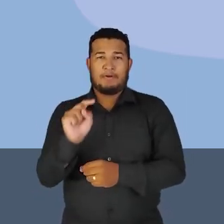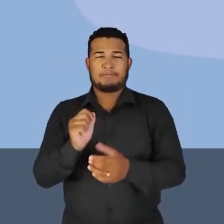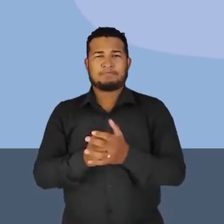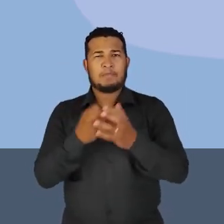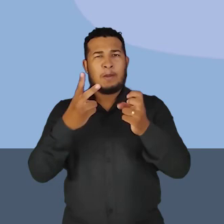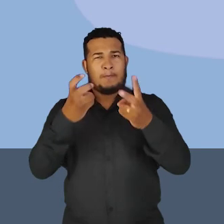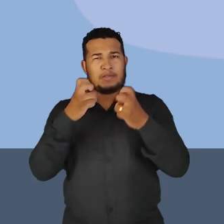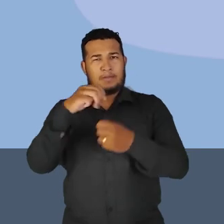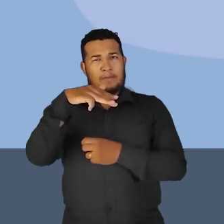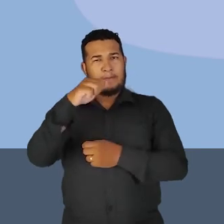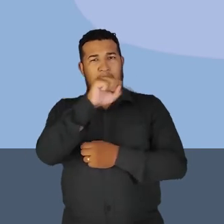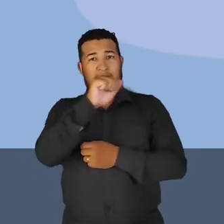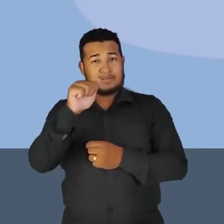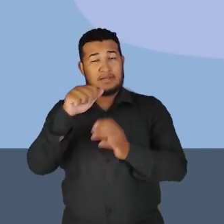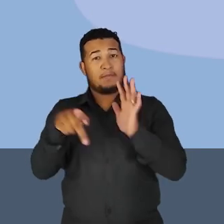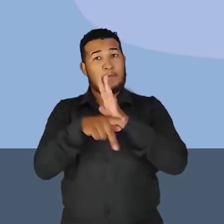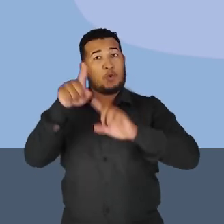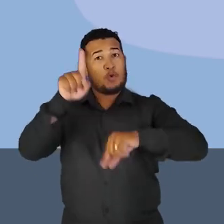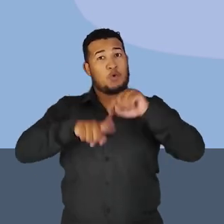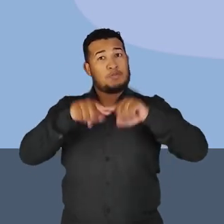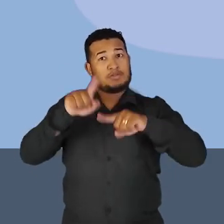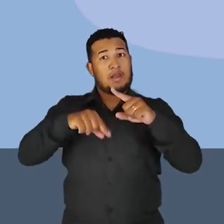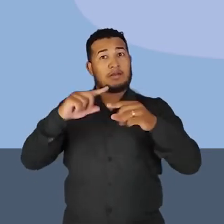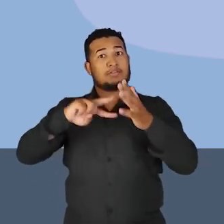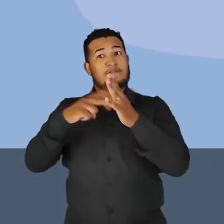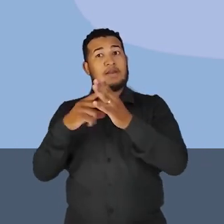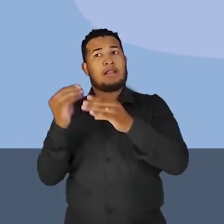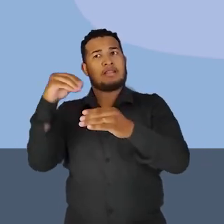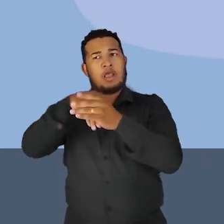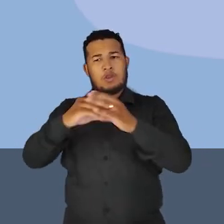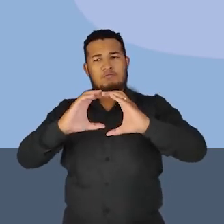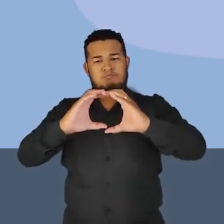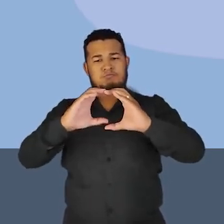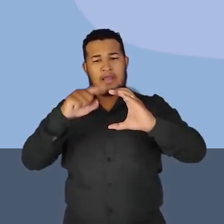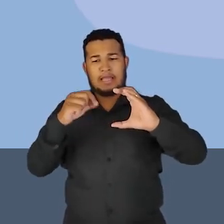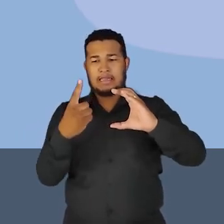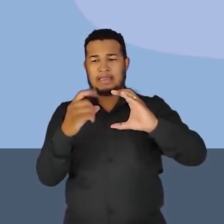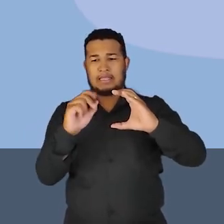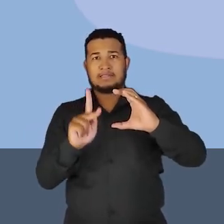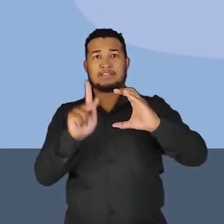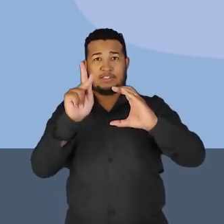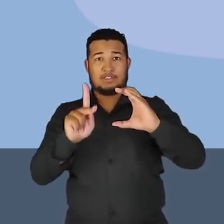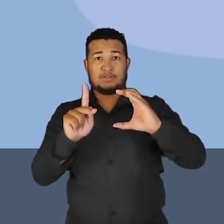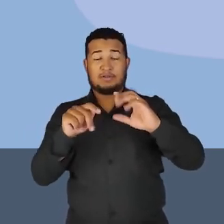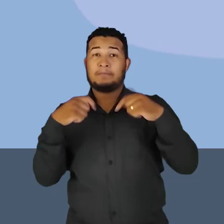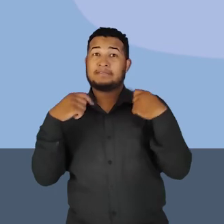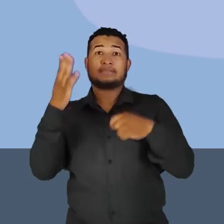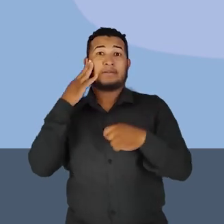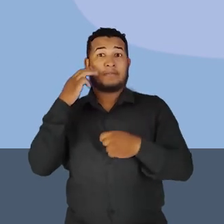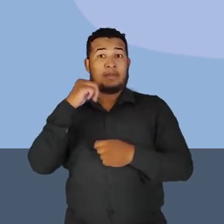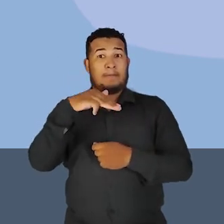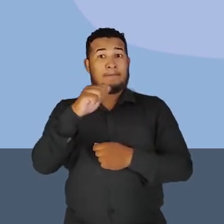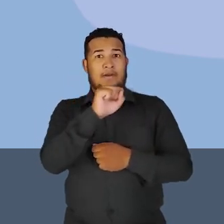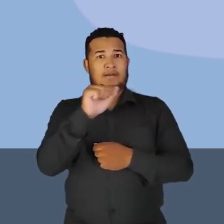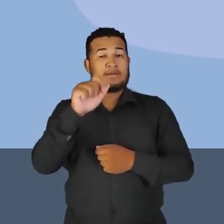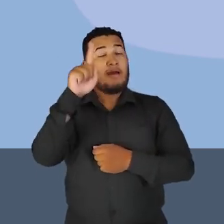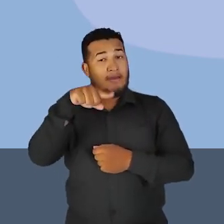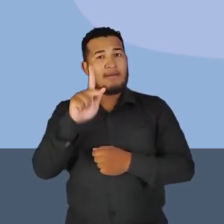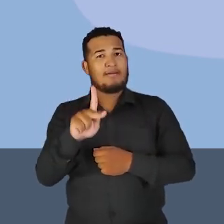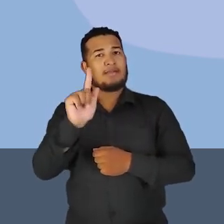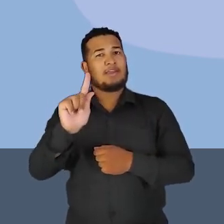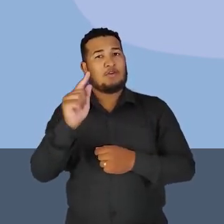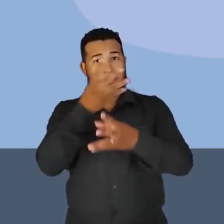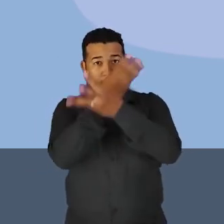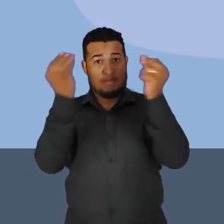que a massa deste corpo está dentro do bloco, é de 10 quilos. E nós devemos sempre trabalhar com a massa em quilograma, tá? Não esqueça